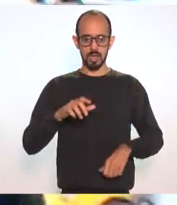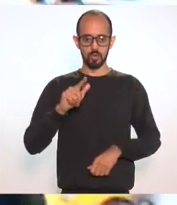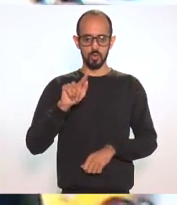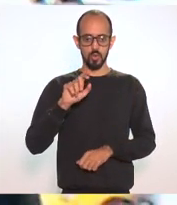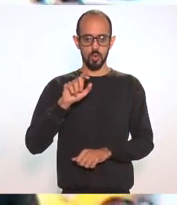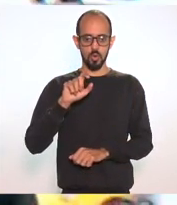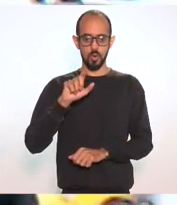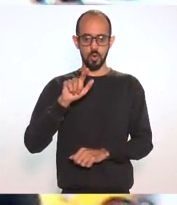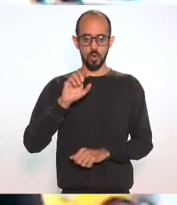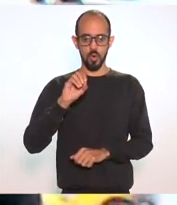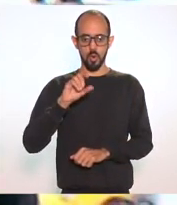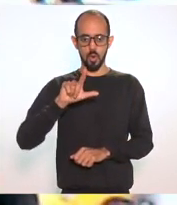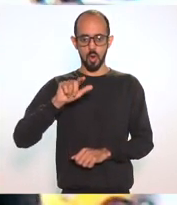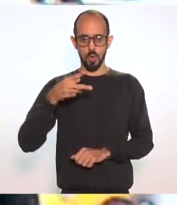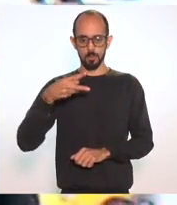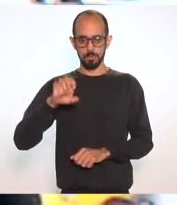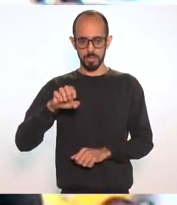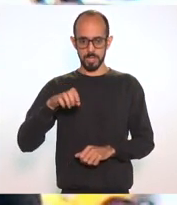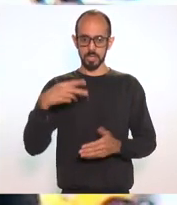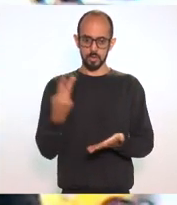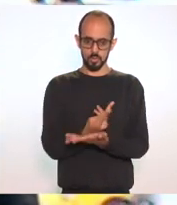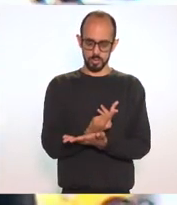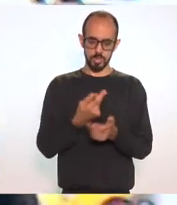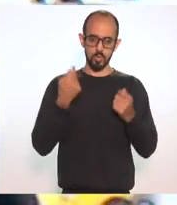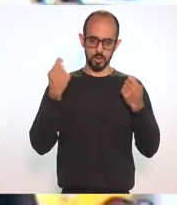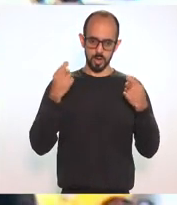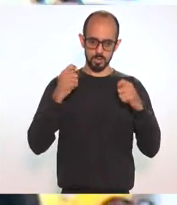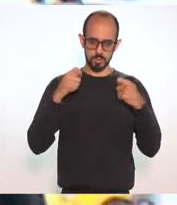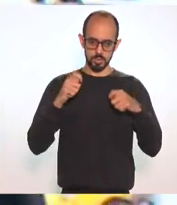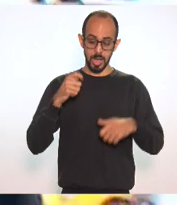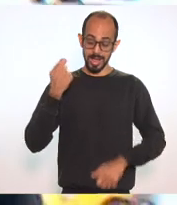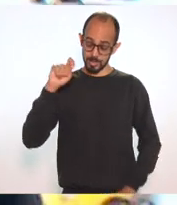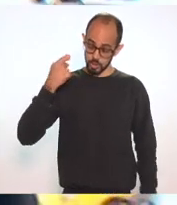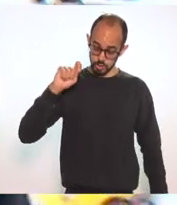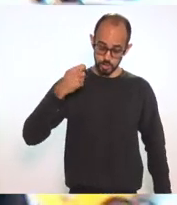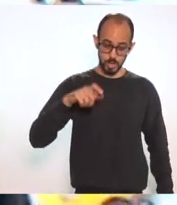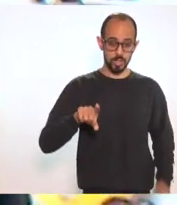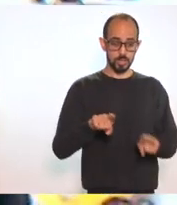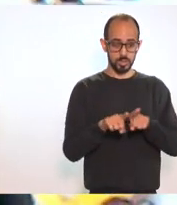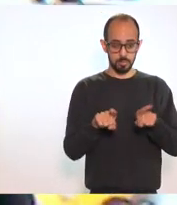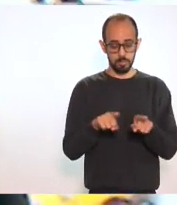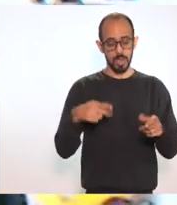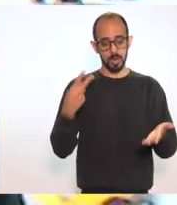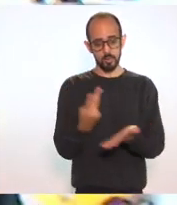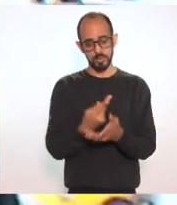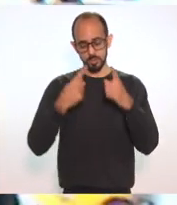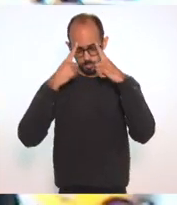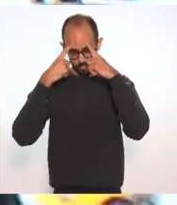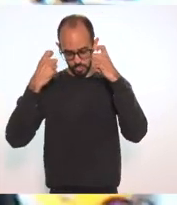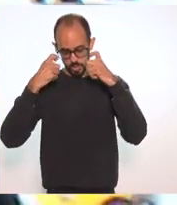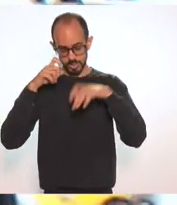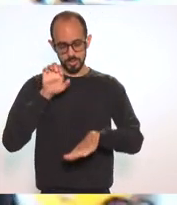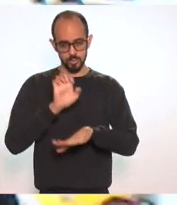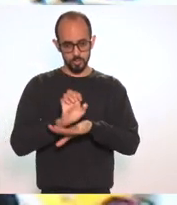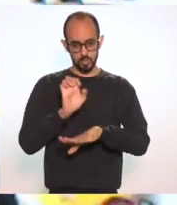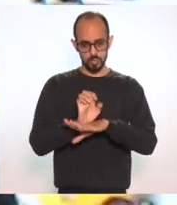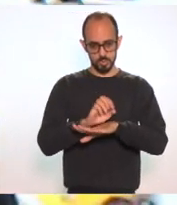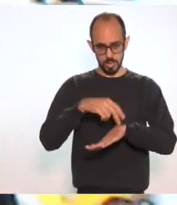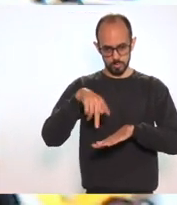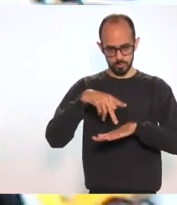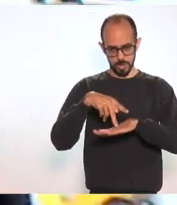1976, que aconteceu na Argentina, outro país também muito marcado pela violência de Estado, especialmente por ditaduras